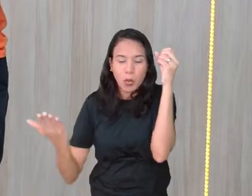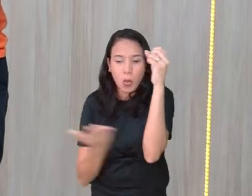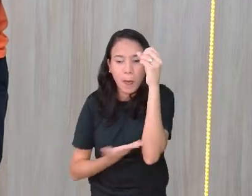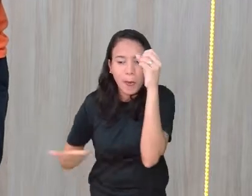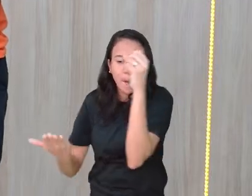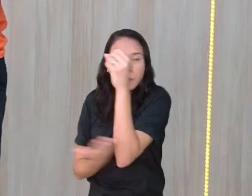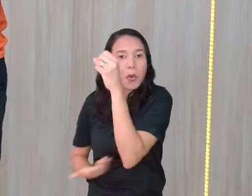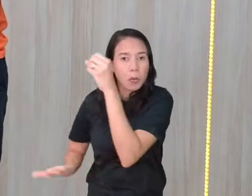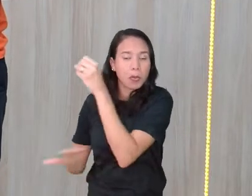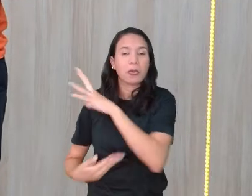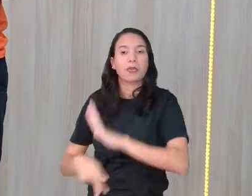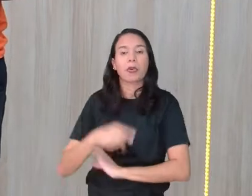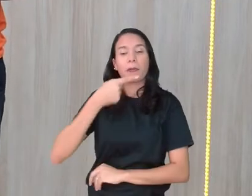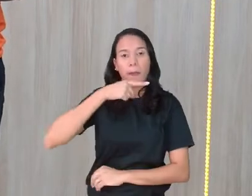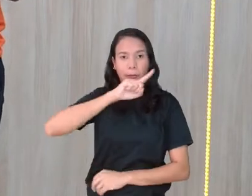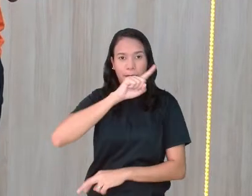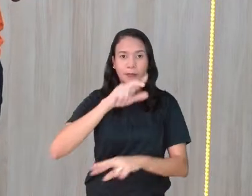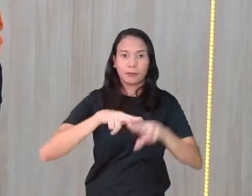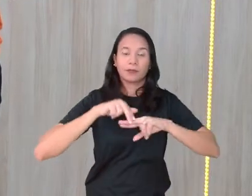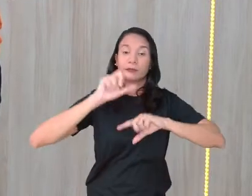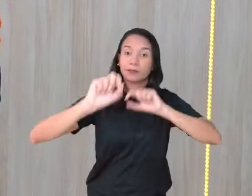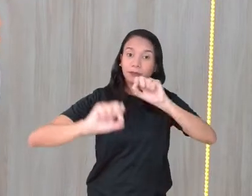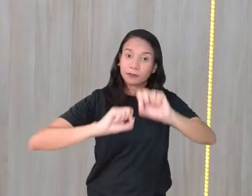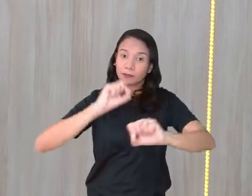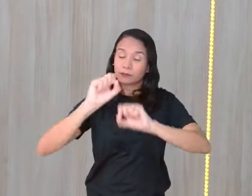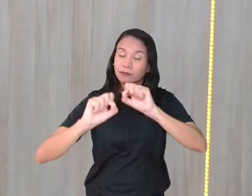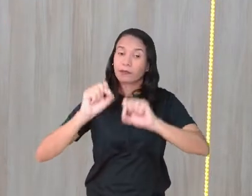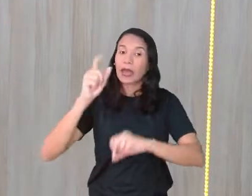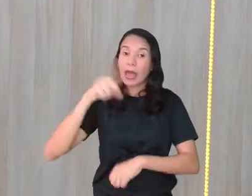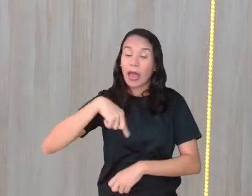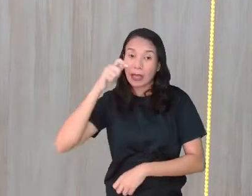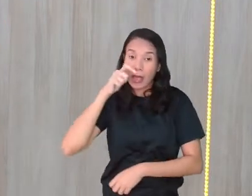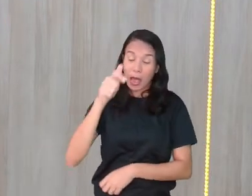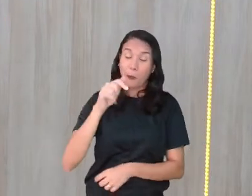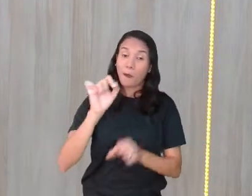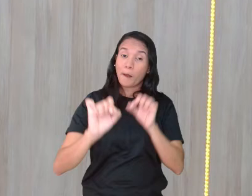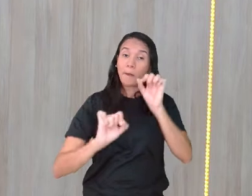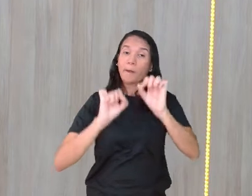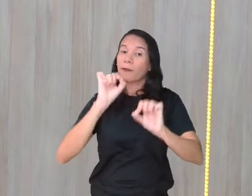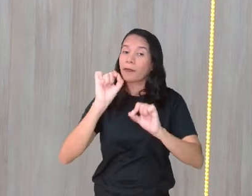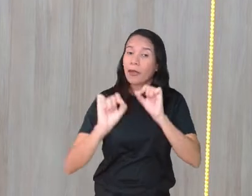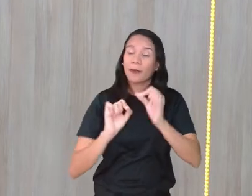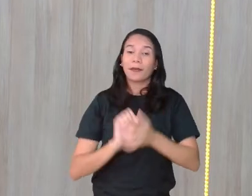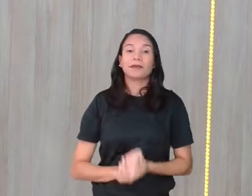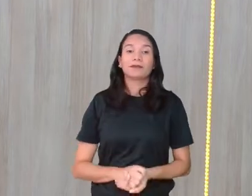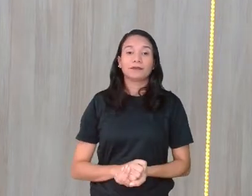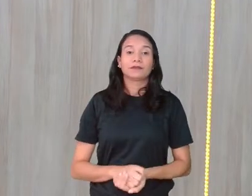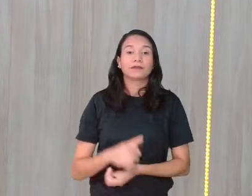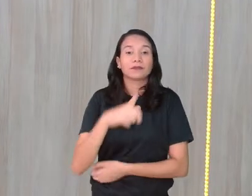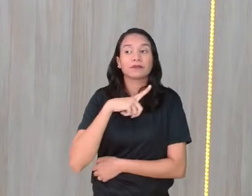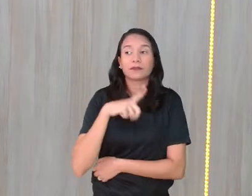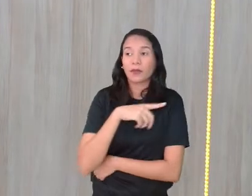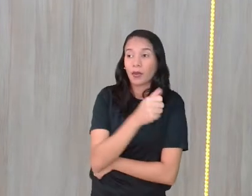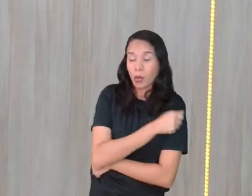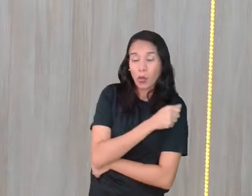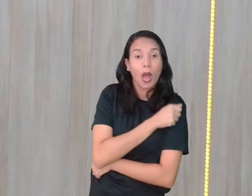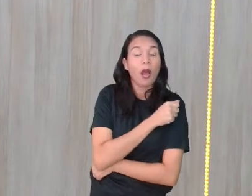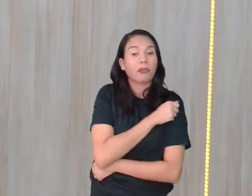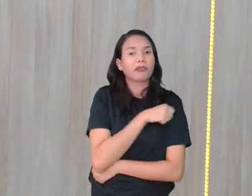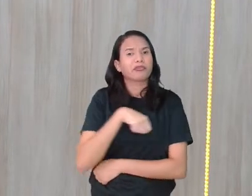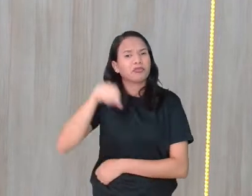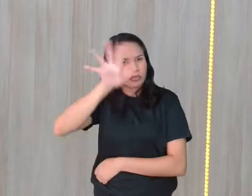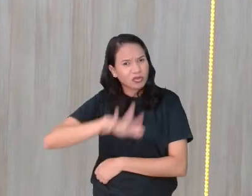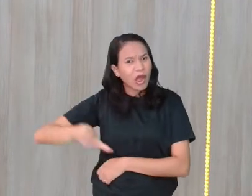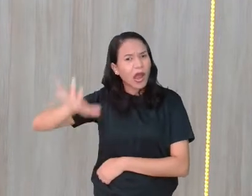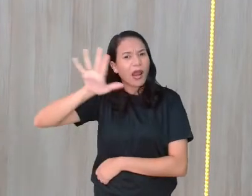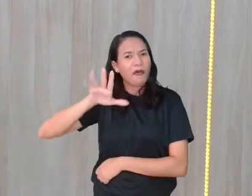lá cortar. Né? Então uma coisa interessante, professor, Sim. é que os alunos, de modo geral, eu